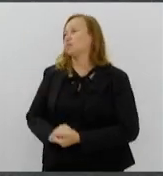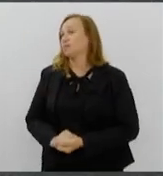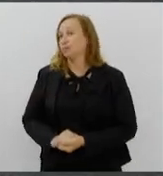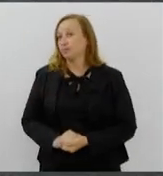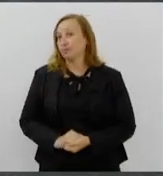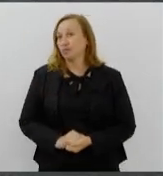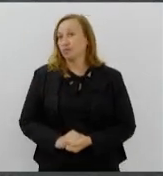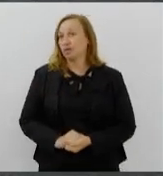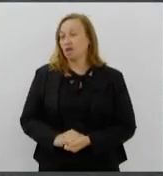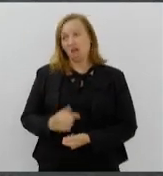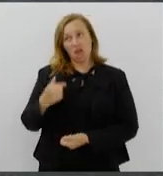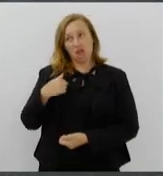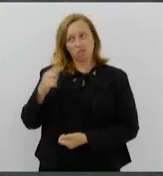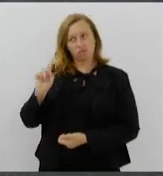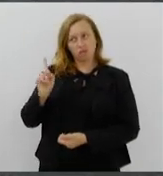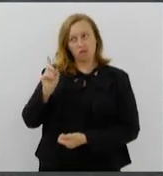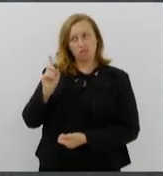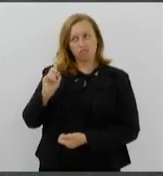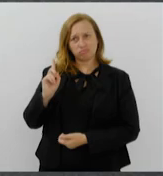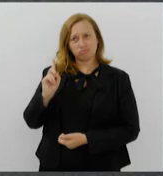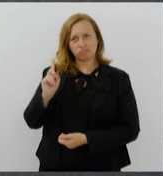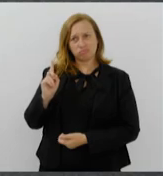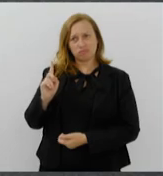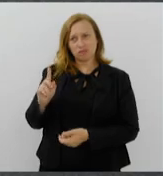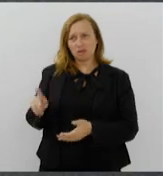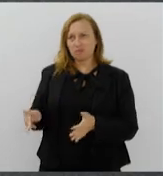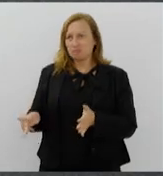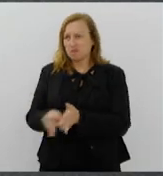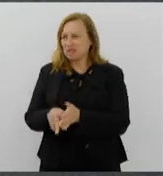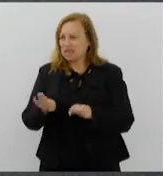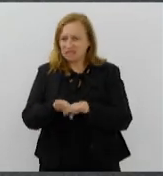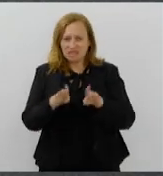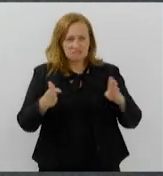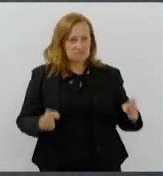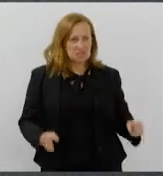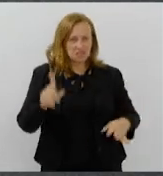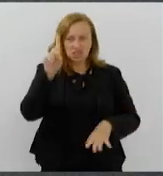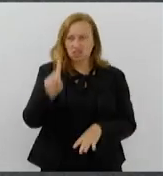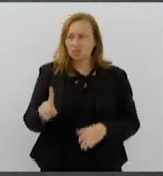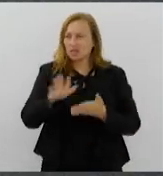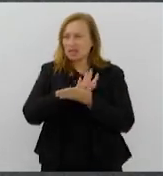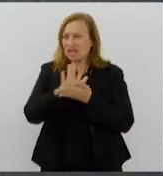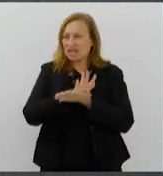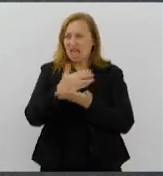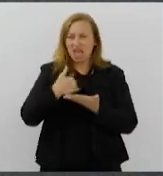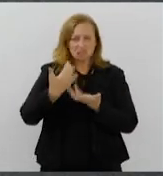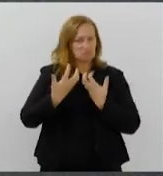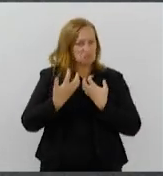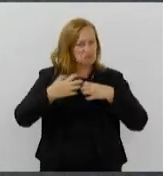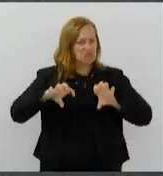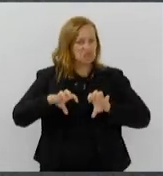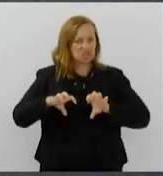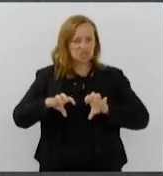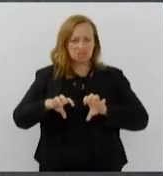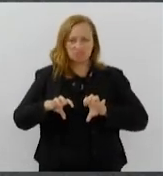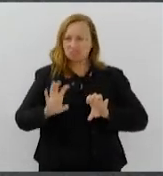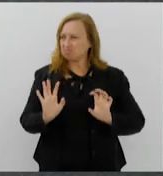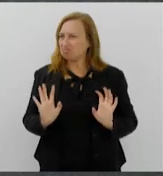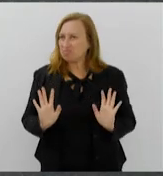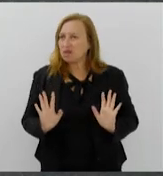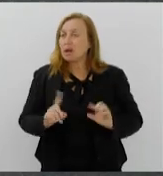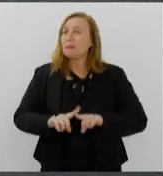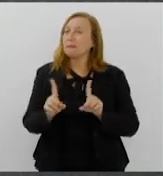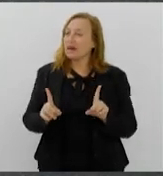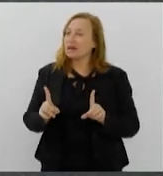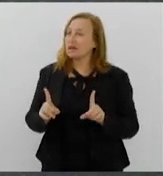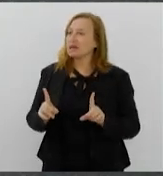Não faria parte de mesa diretora, etc., porque jamais quis na minha vida e não o quero. Mas